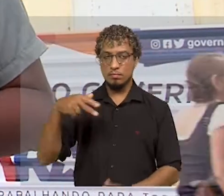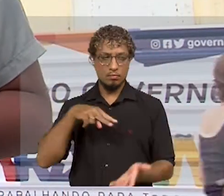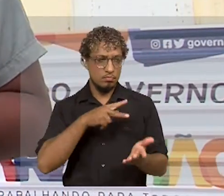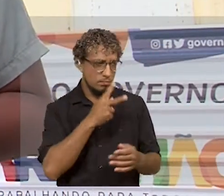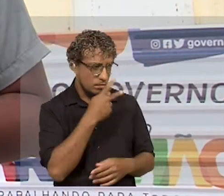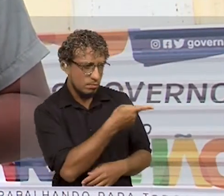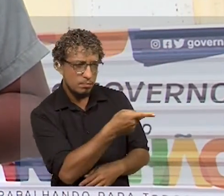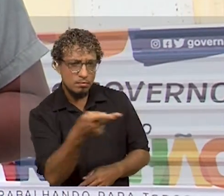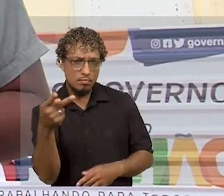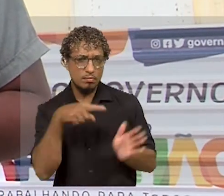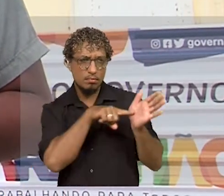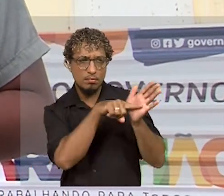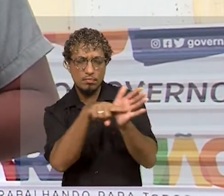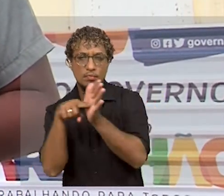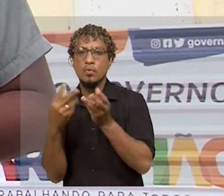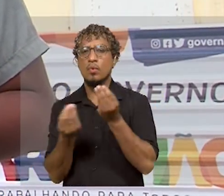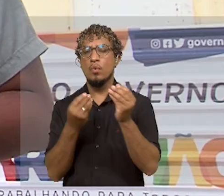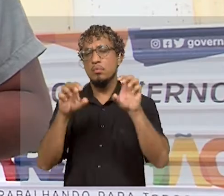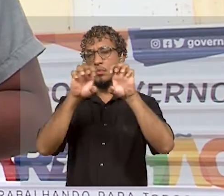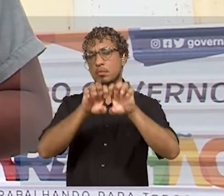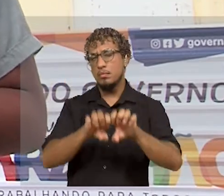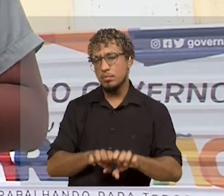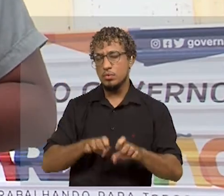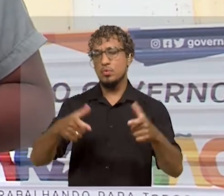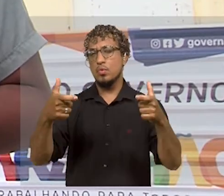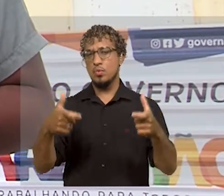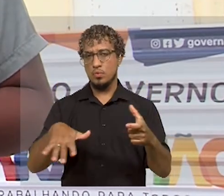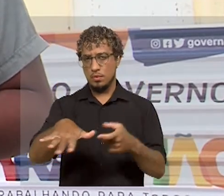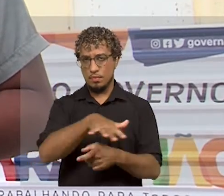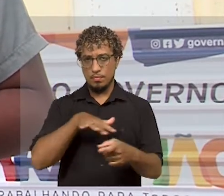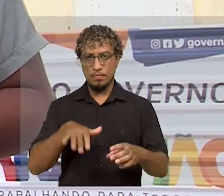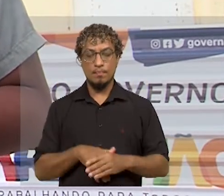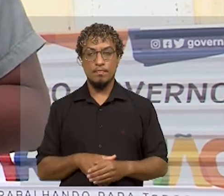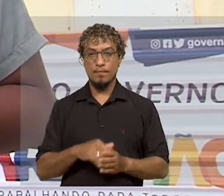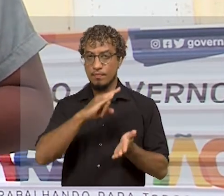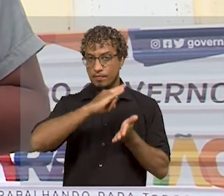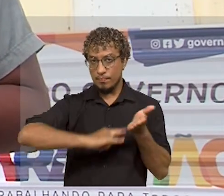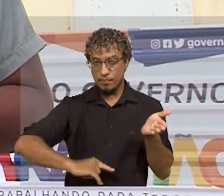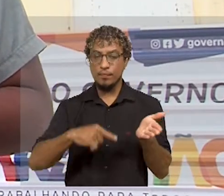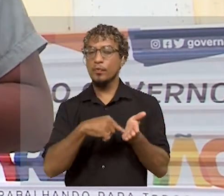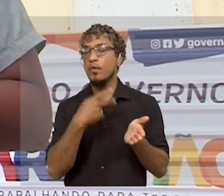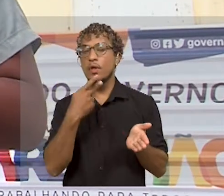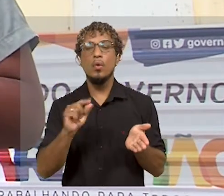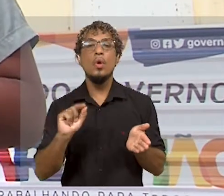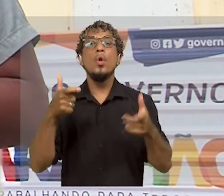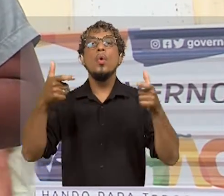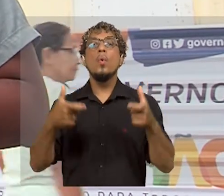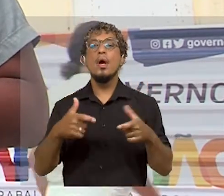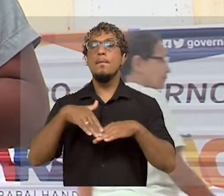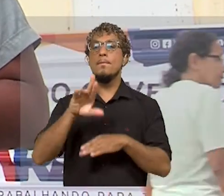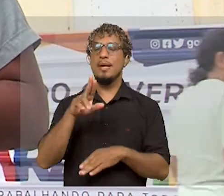para analisar as condições de infraestrutura do local de acordo com o documento o local mais crítico é onde